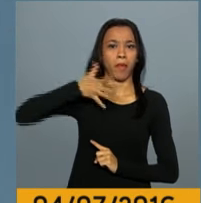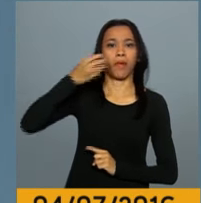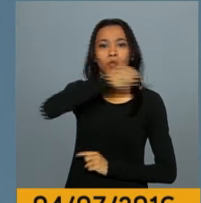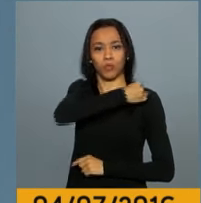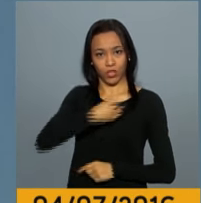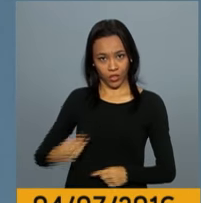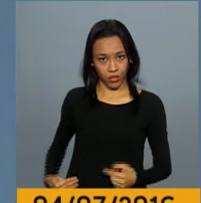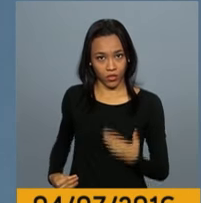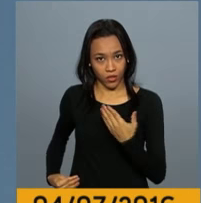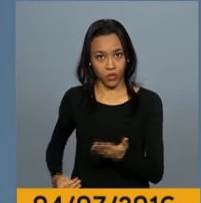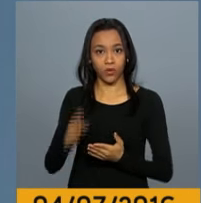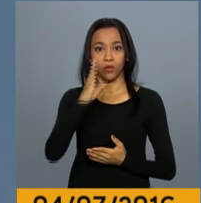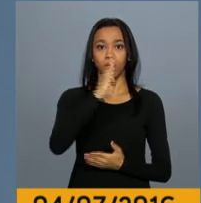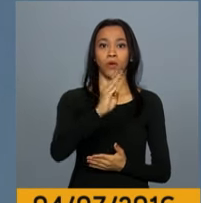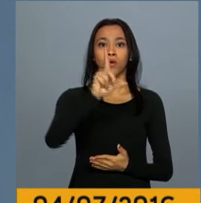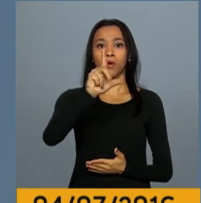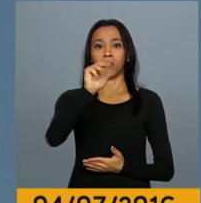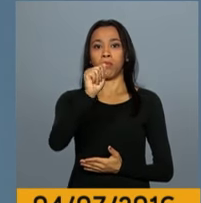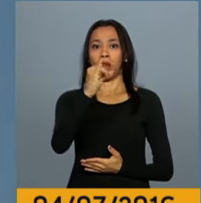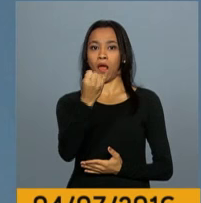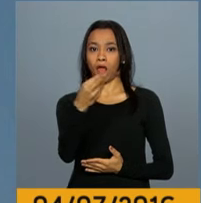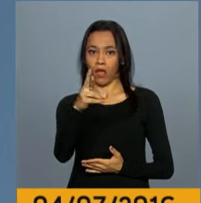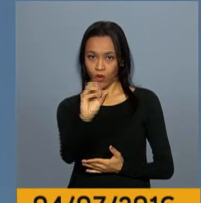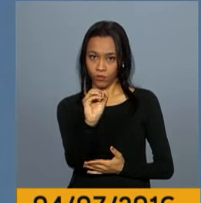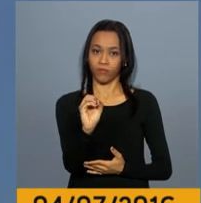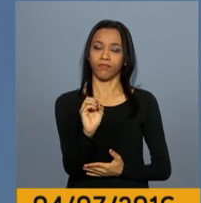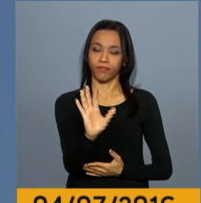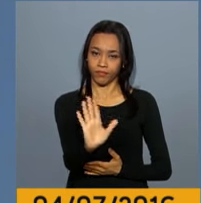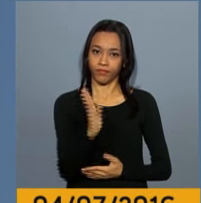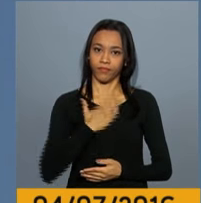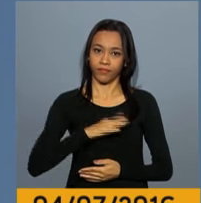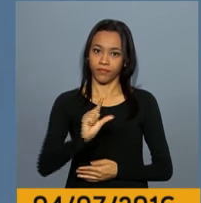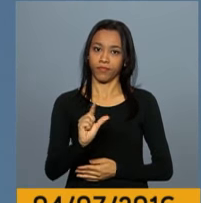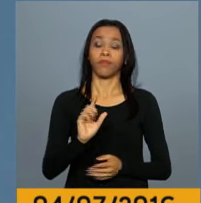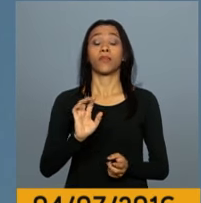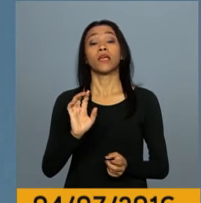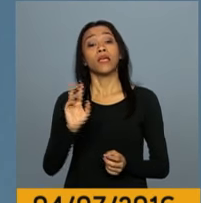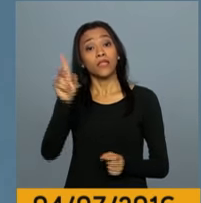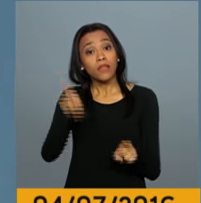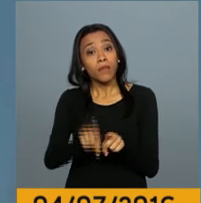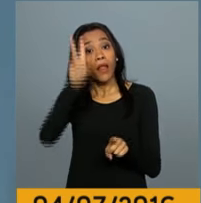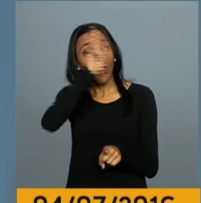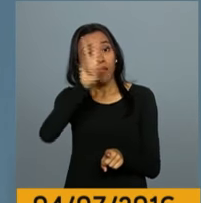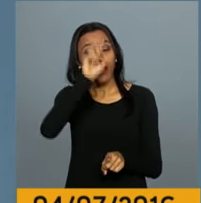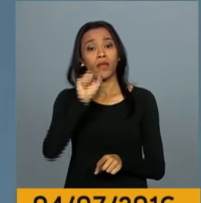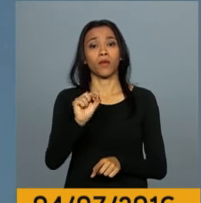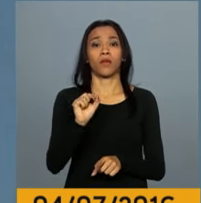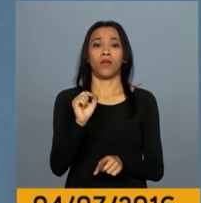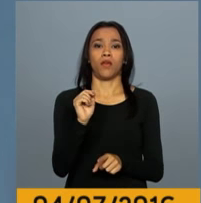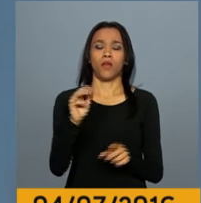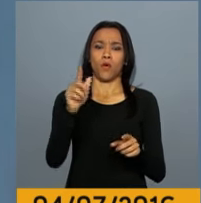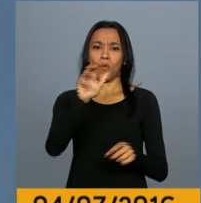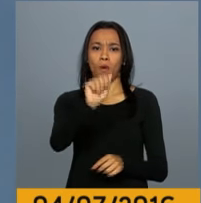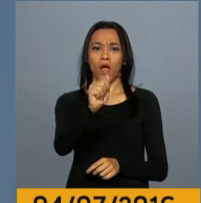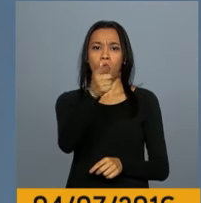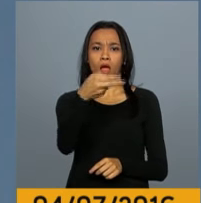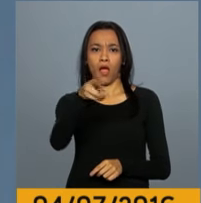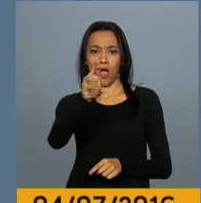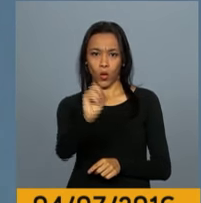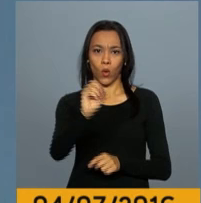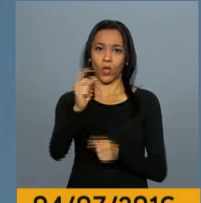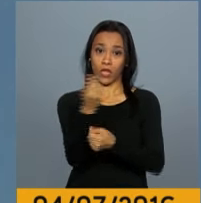Maggi. Mas não é excessivo lembrar que o agronegócio aqui no Brasil responde por mais